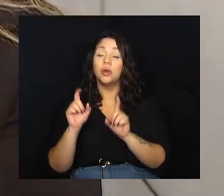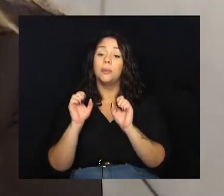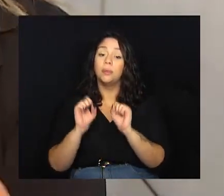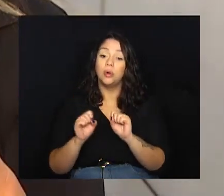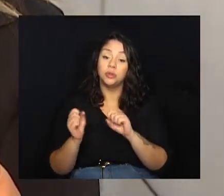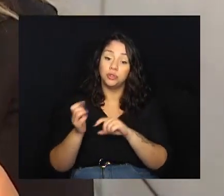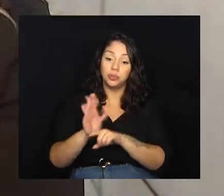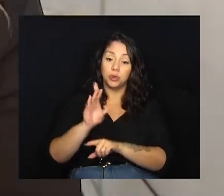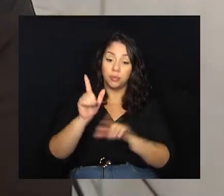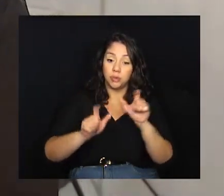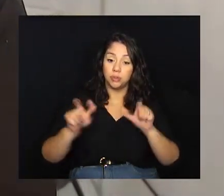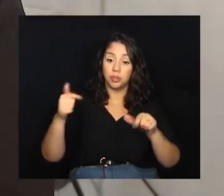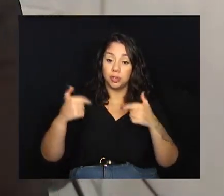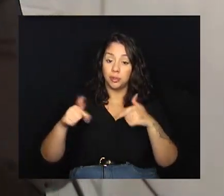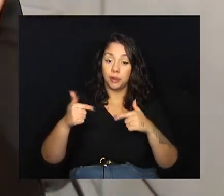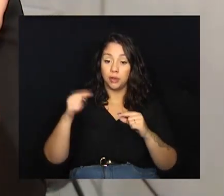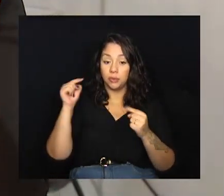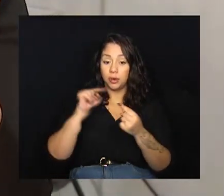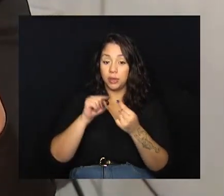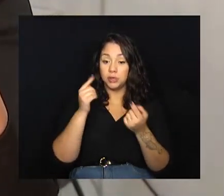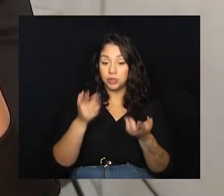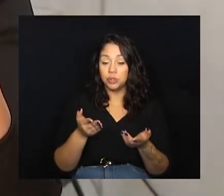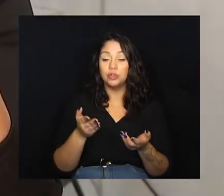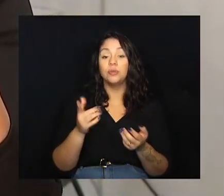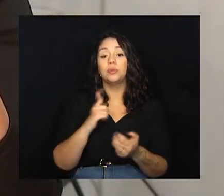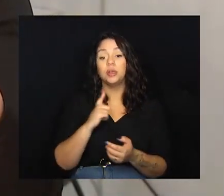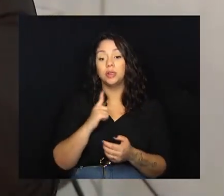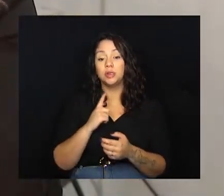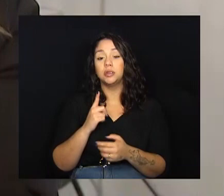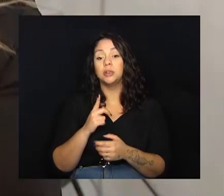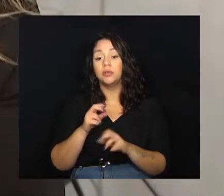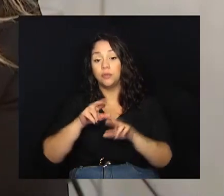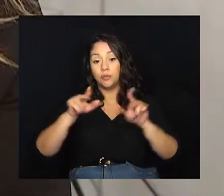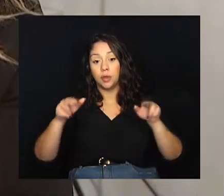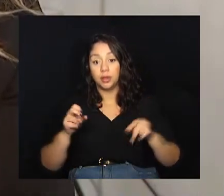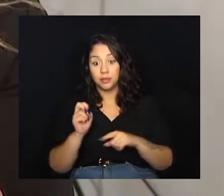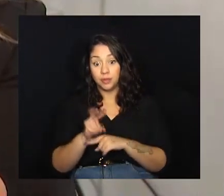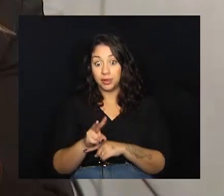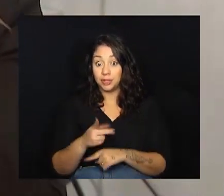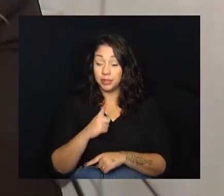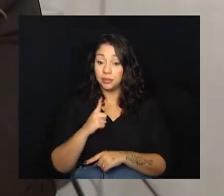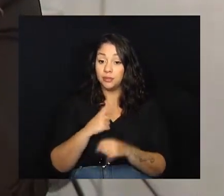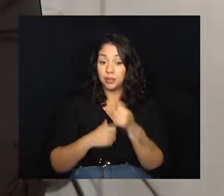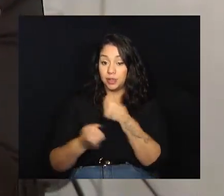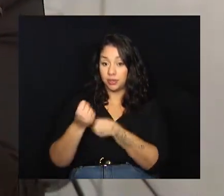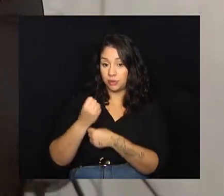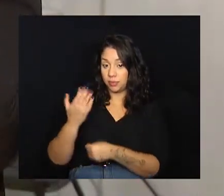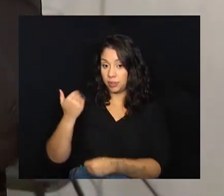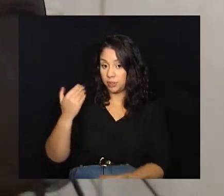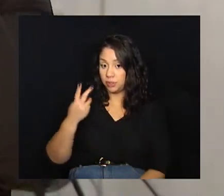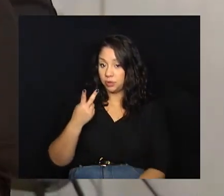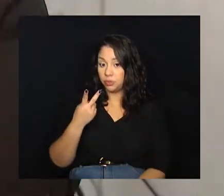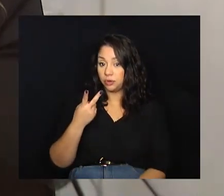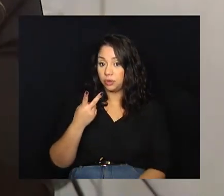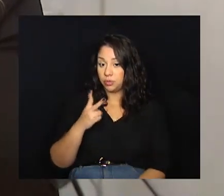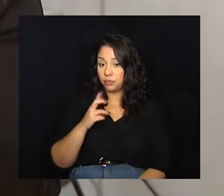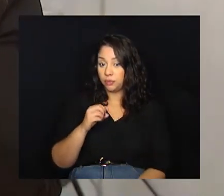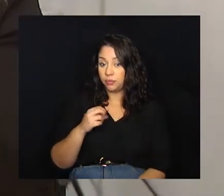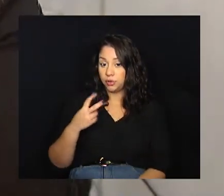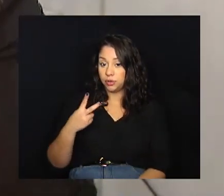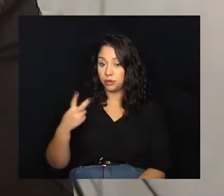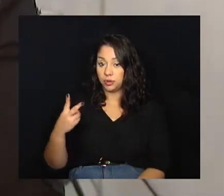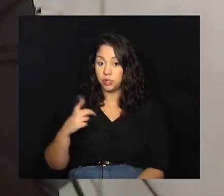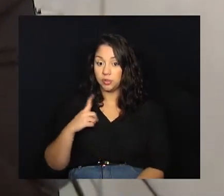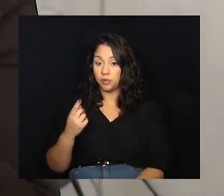esses trabalhadores nesse sentido né para ter um volume grande de vagas nós tivemos o ano passado tá 2022 trouxe um